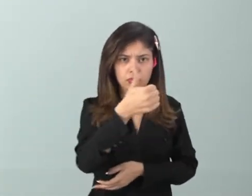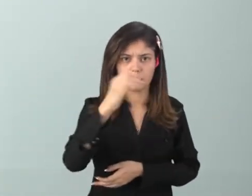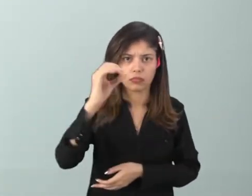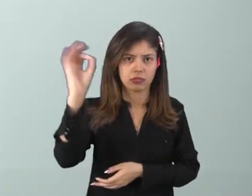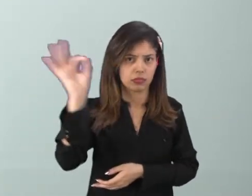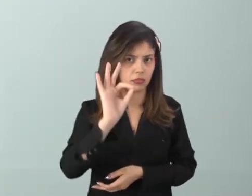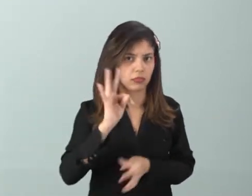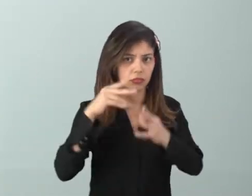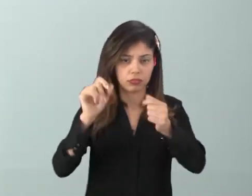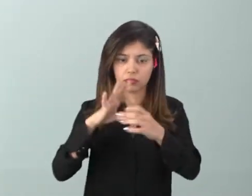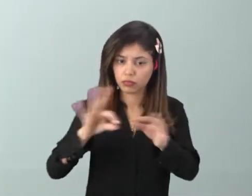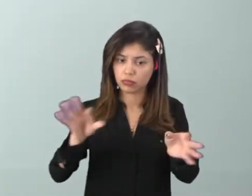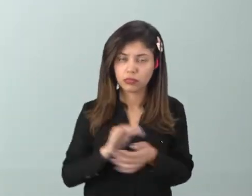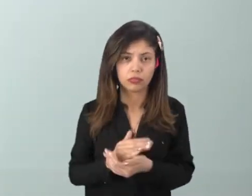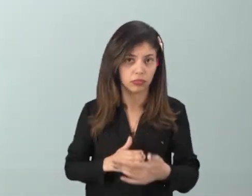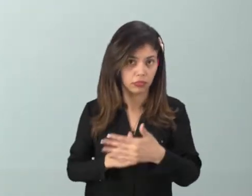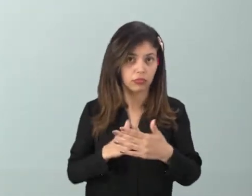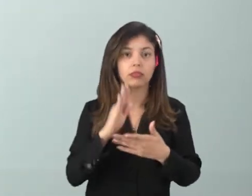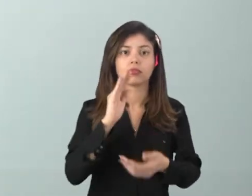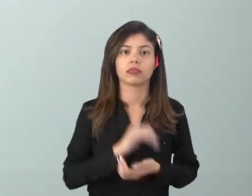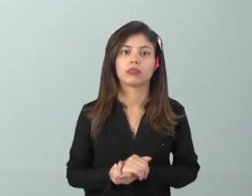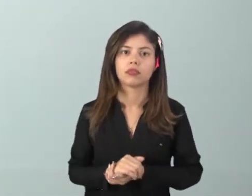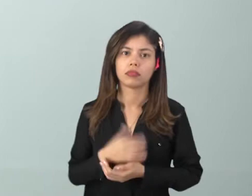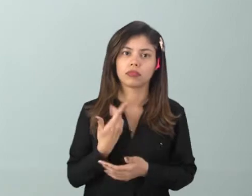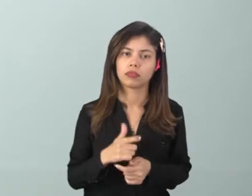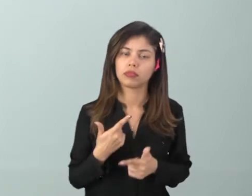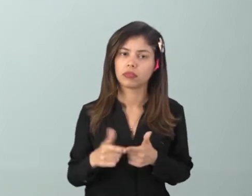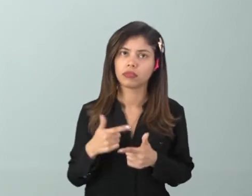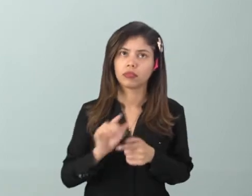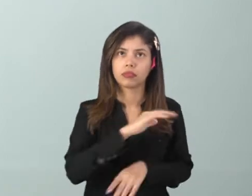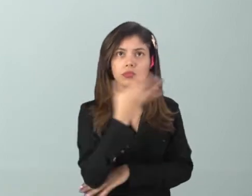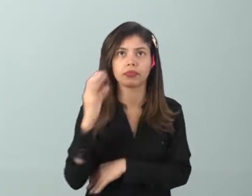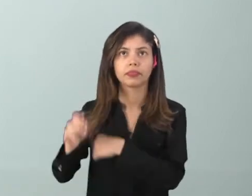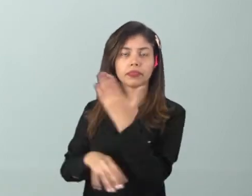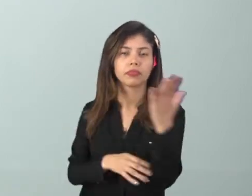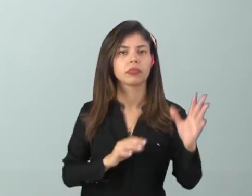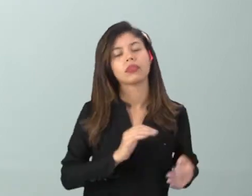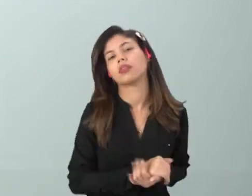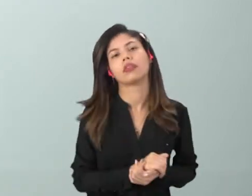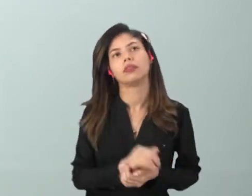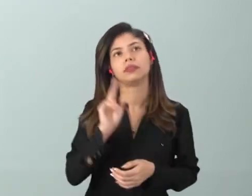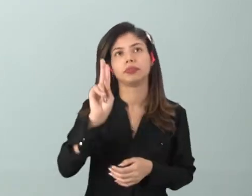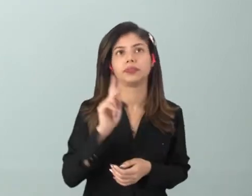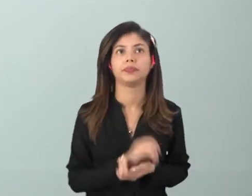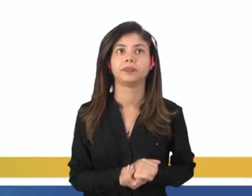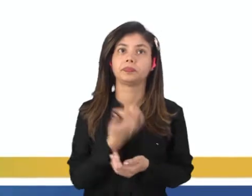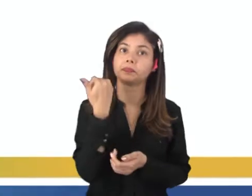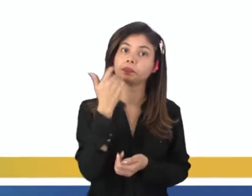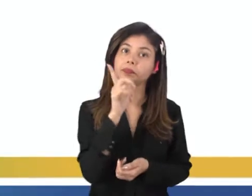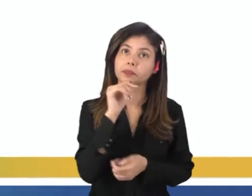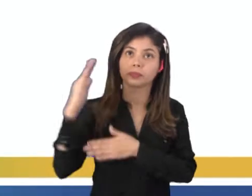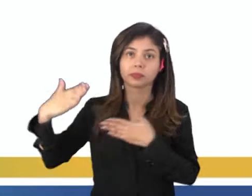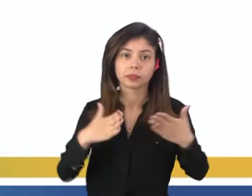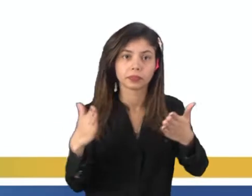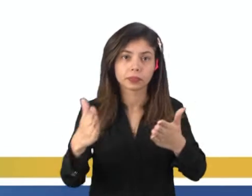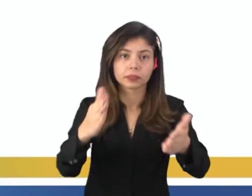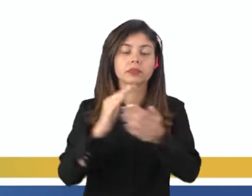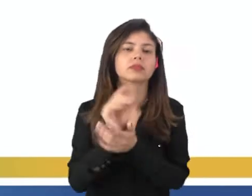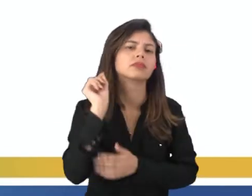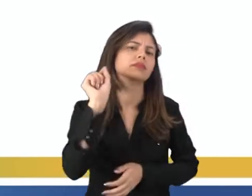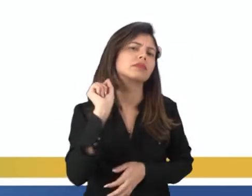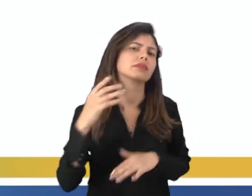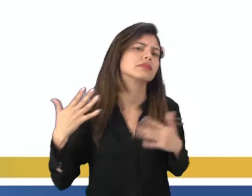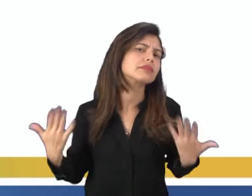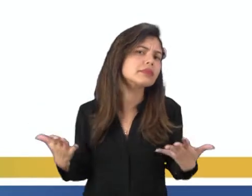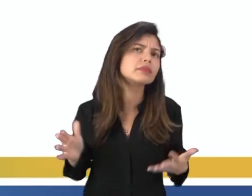100%, livre de impactos ambientais, tá bom? Então vamos começar pela energia hidrelétrica, tá? Já comentei para vocês, o que é